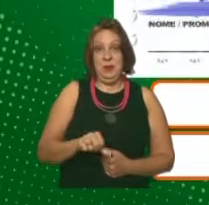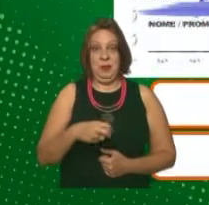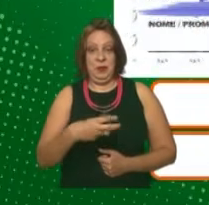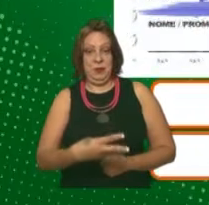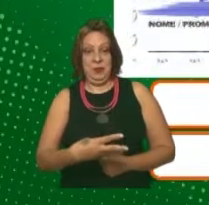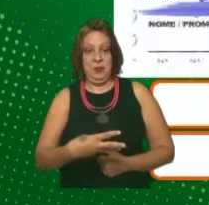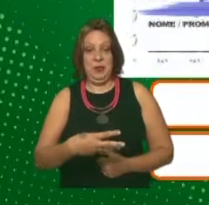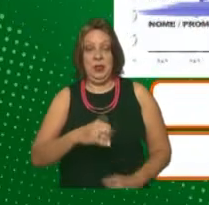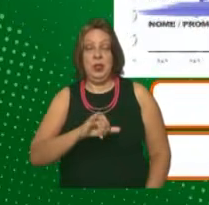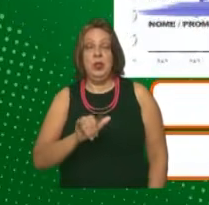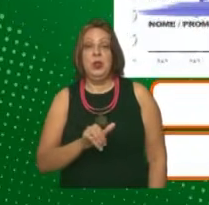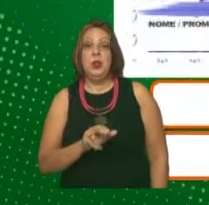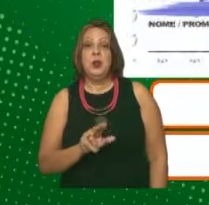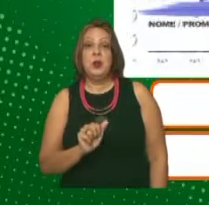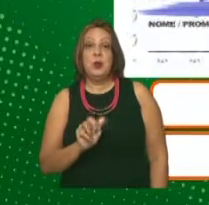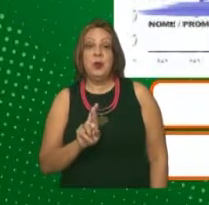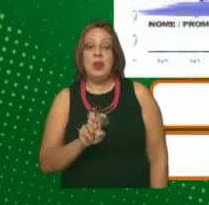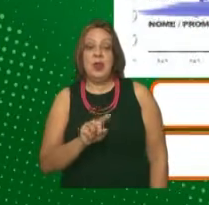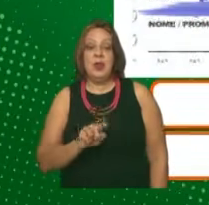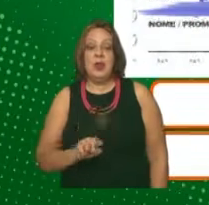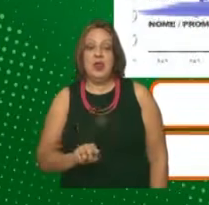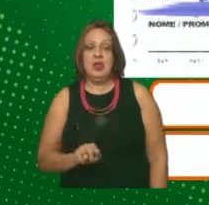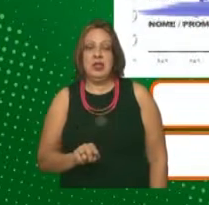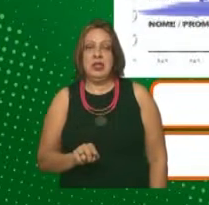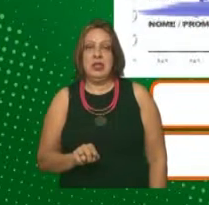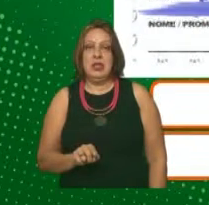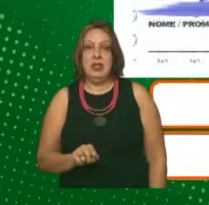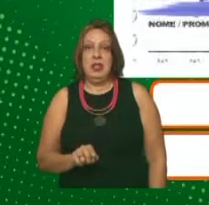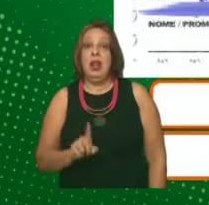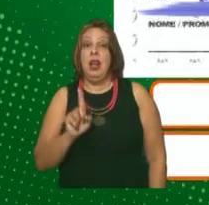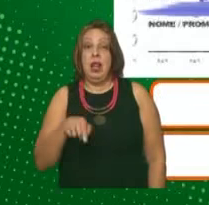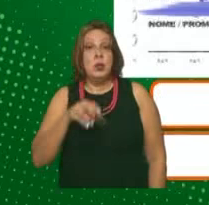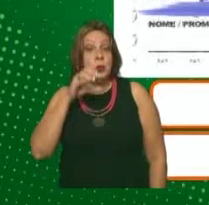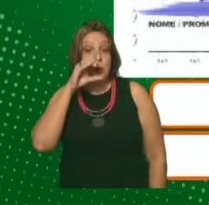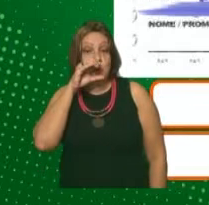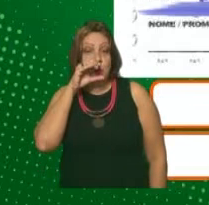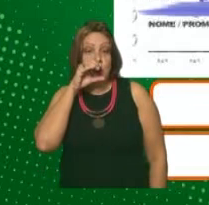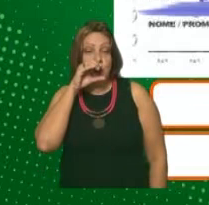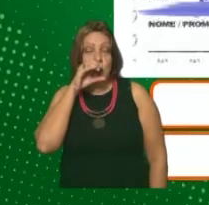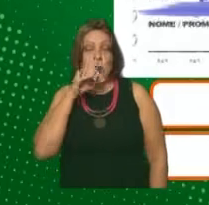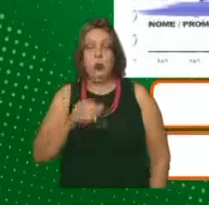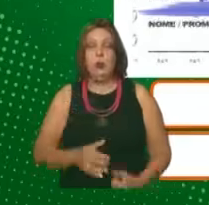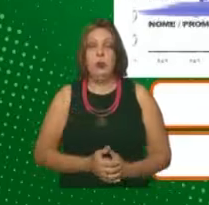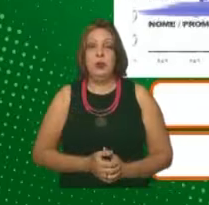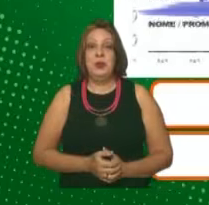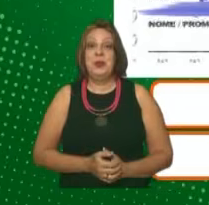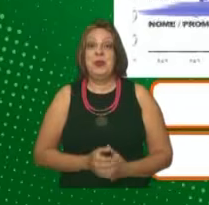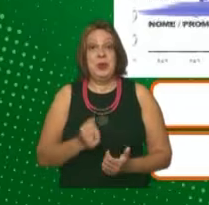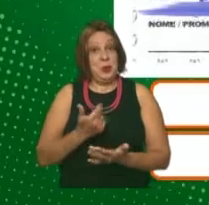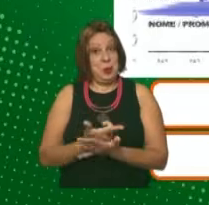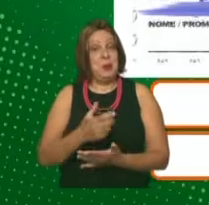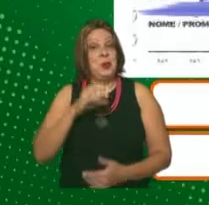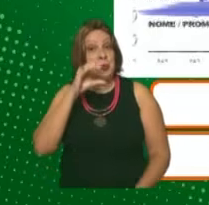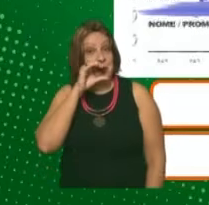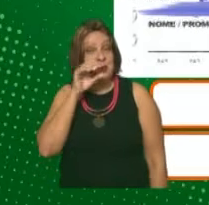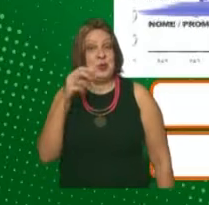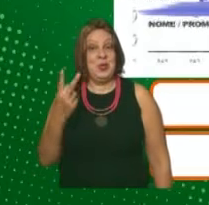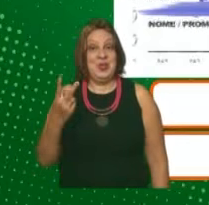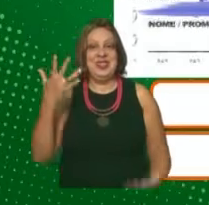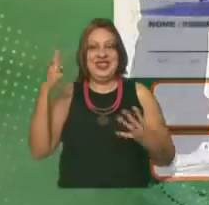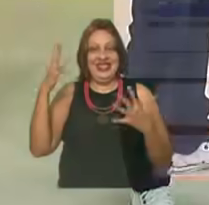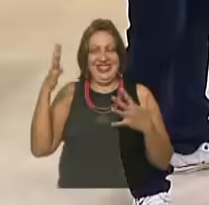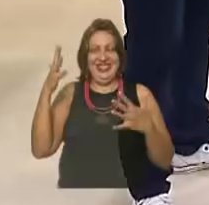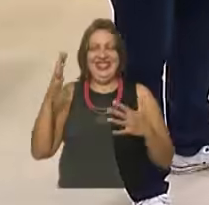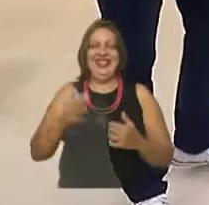169593, Juarez Silva Santos. É de Nossa Senhora do Socorro, adquiriu aí na regional Socorro 2.